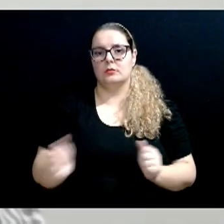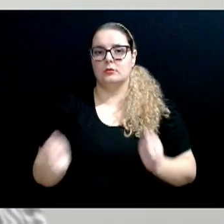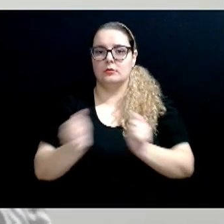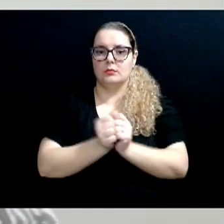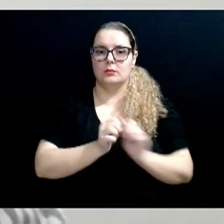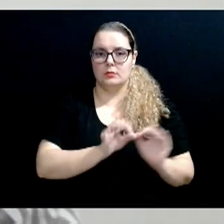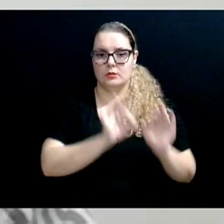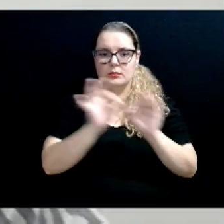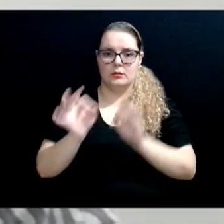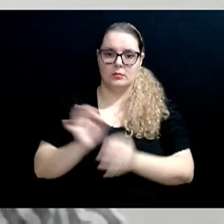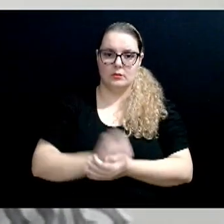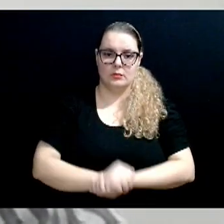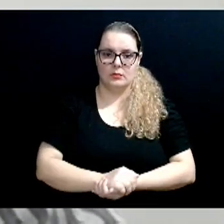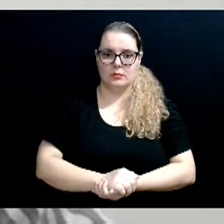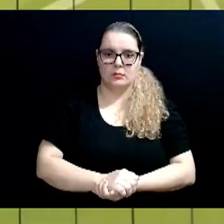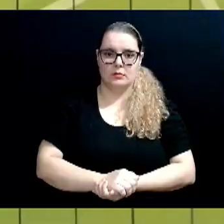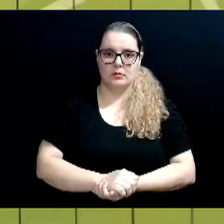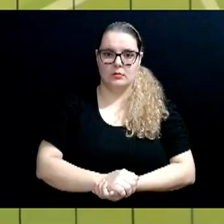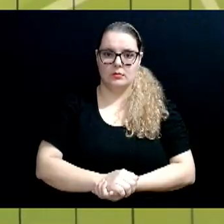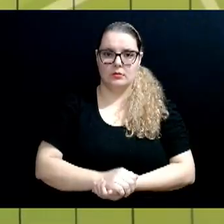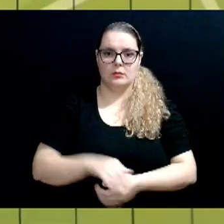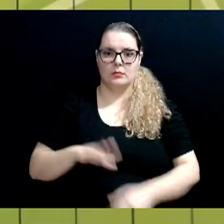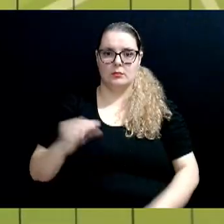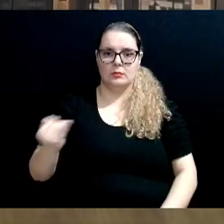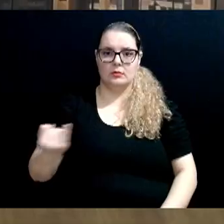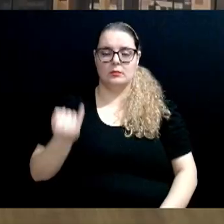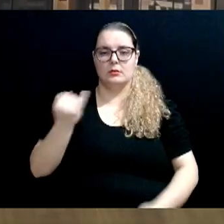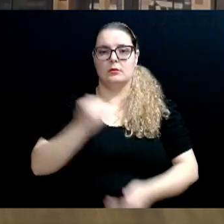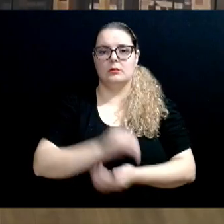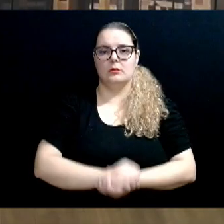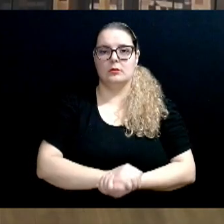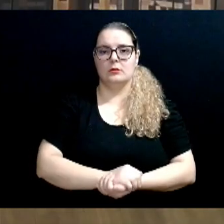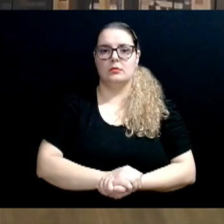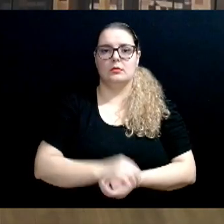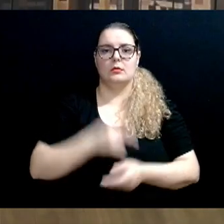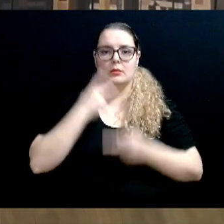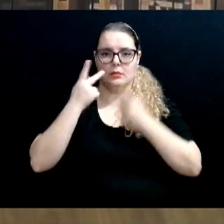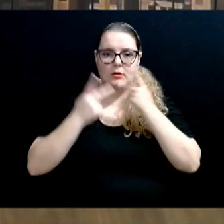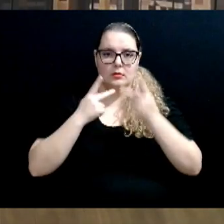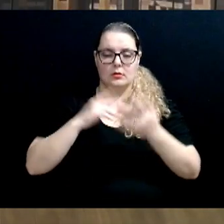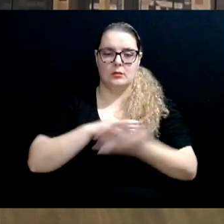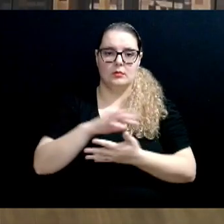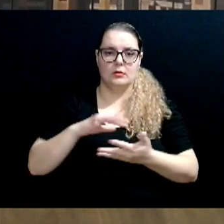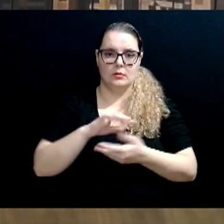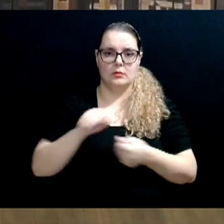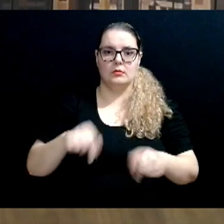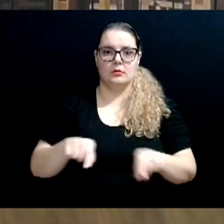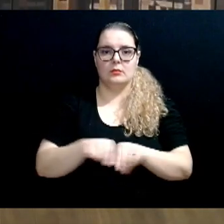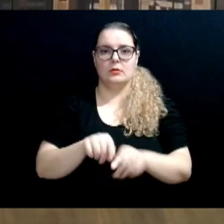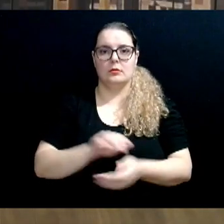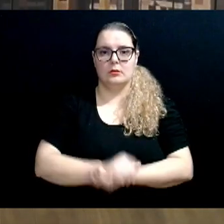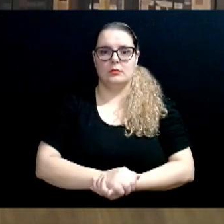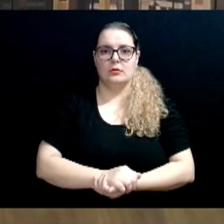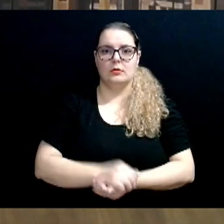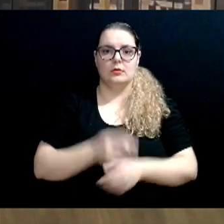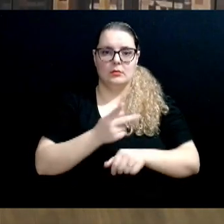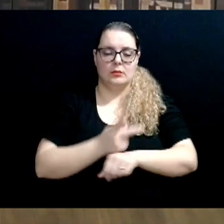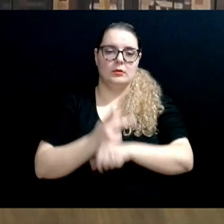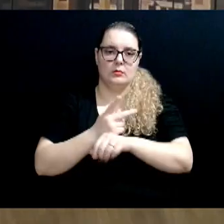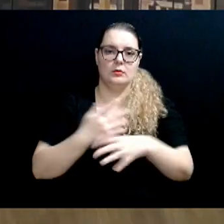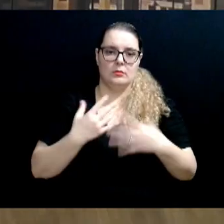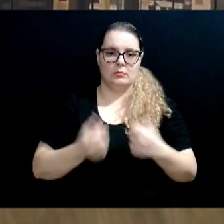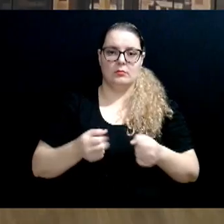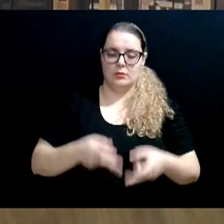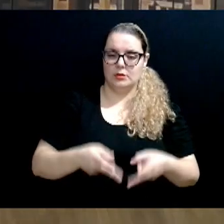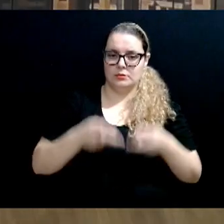é muito importante. E falando também sobre sustentabilidade, esse prêmio que vocês receberam, esse reconhecimento, também